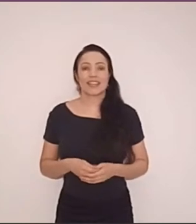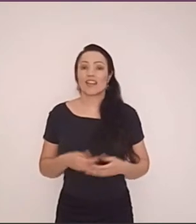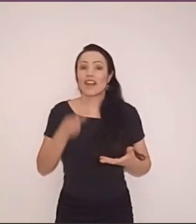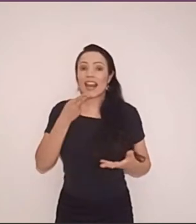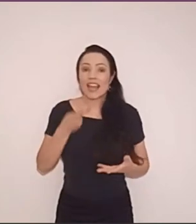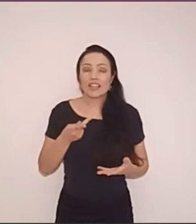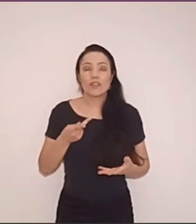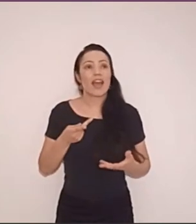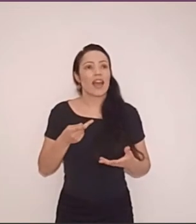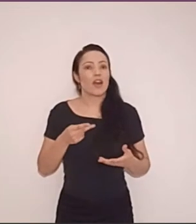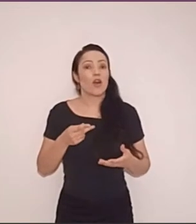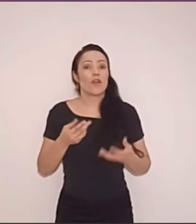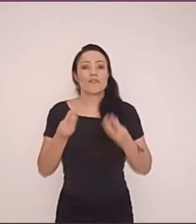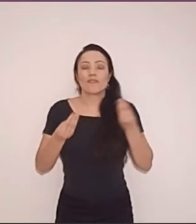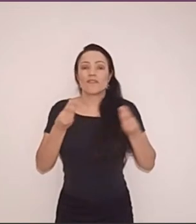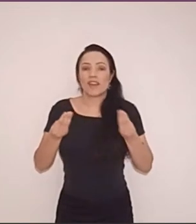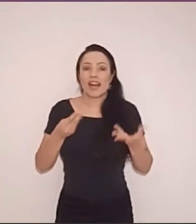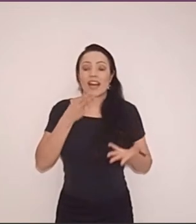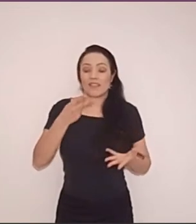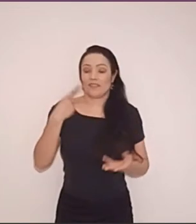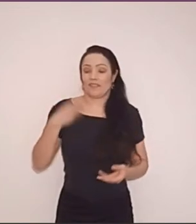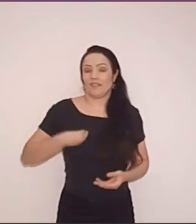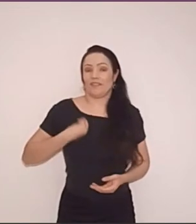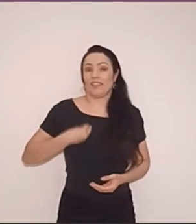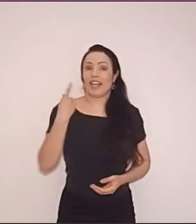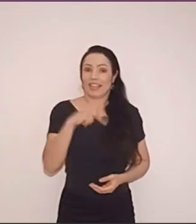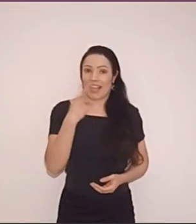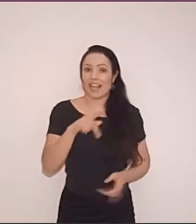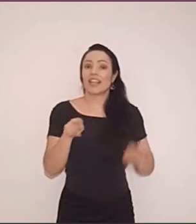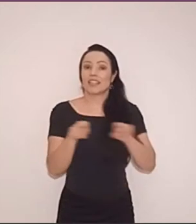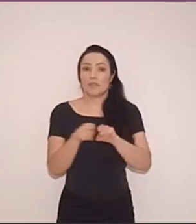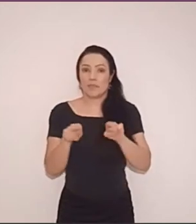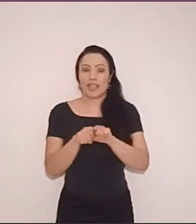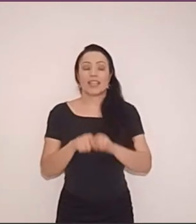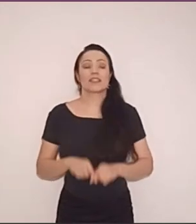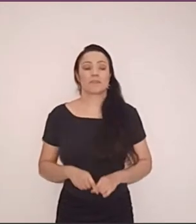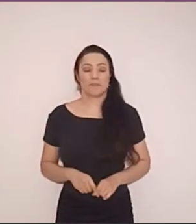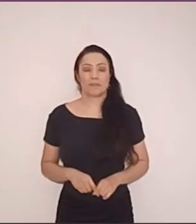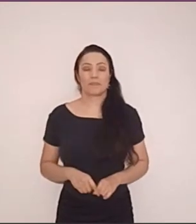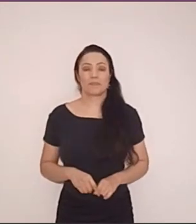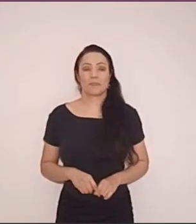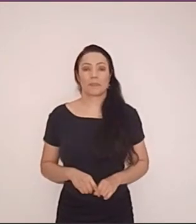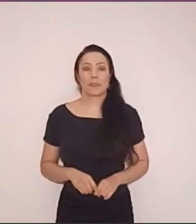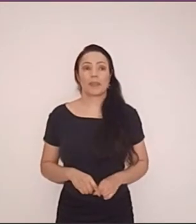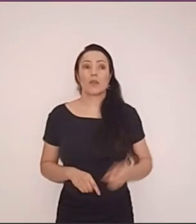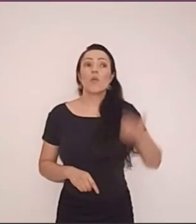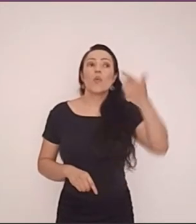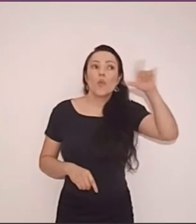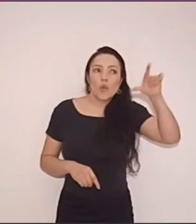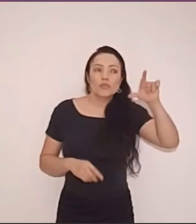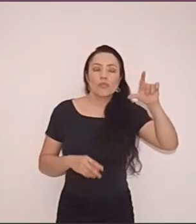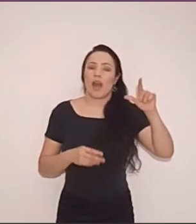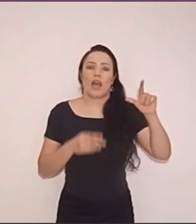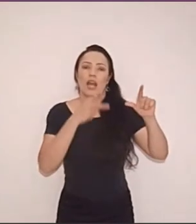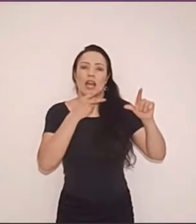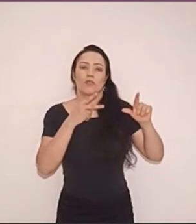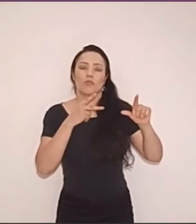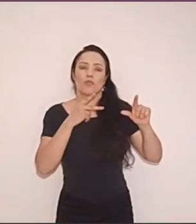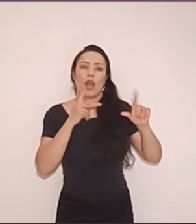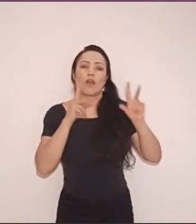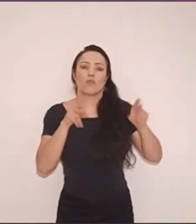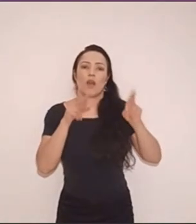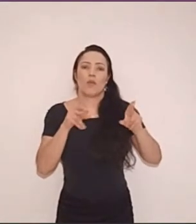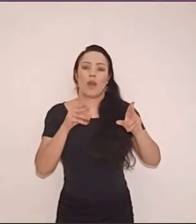quando ela fala dela ela falou ela tava comentando tá inclusive às vezes